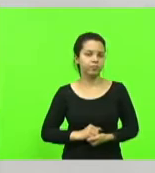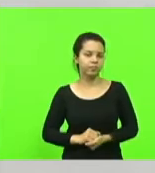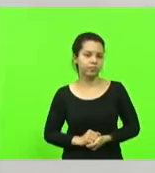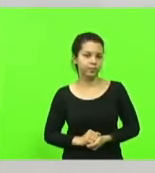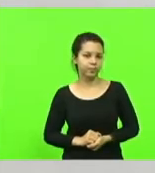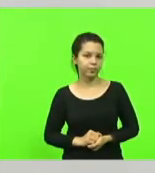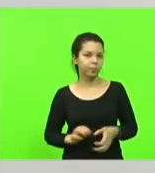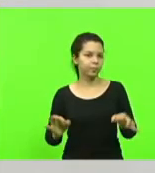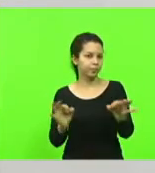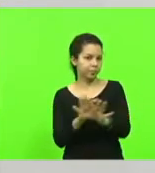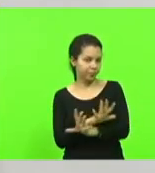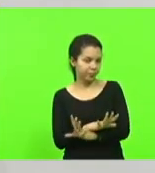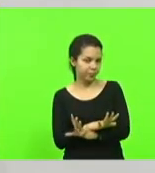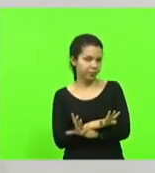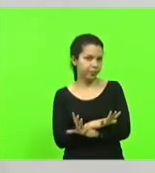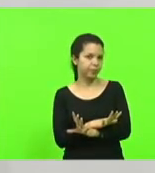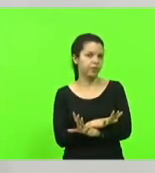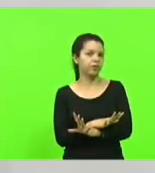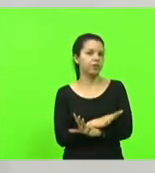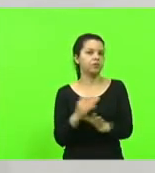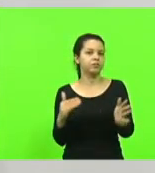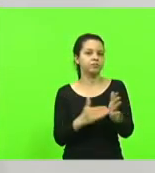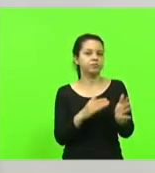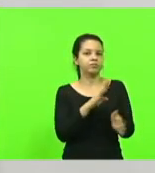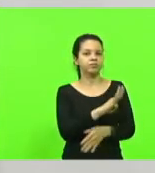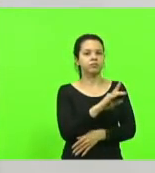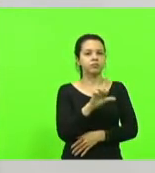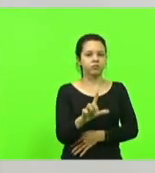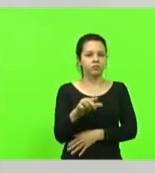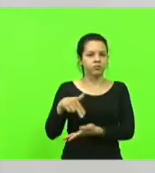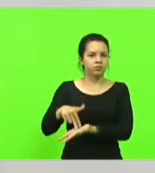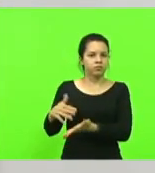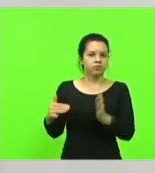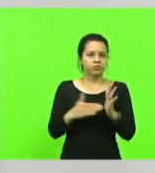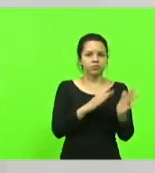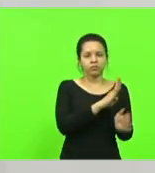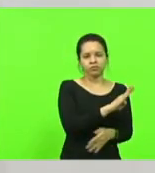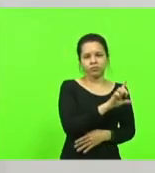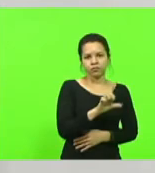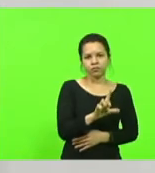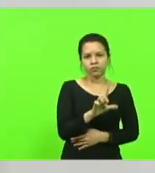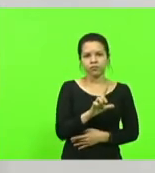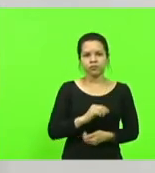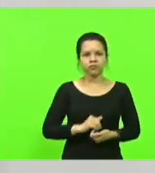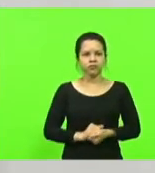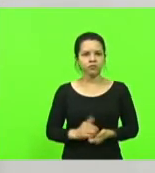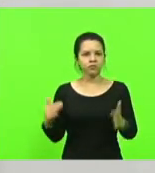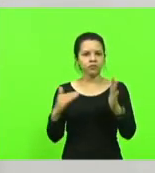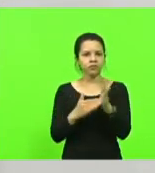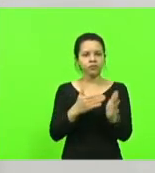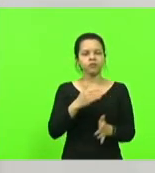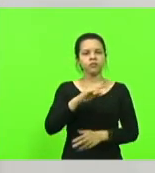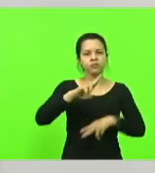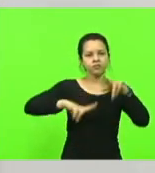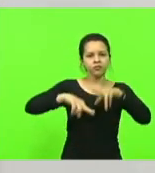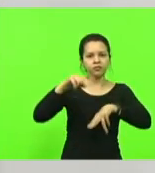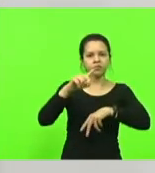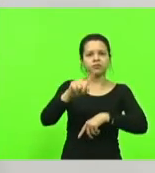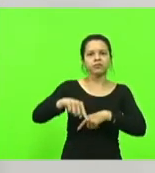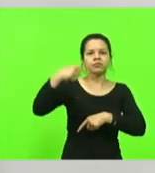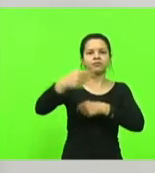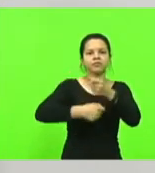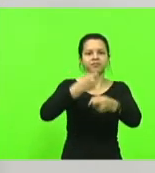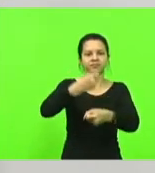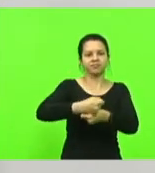entrega total até Blumenau, de Navegantes até Blumenau, até junho do ano que vem. Só que